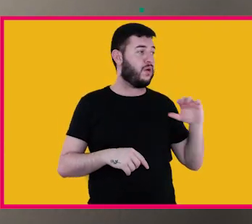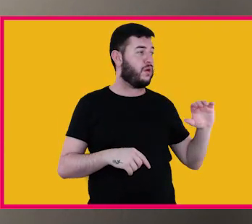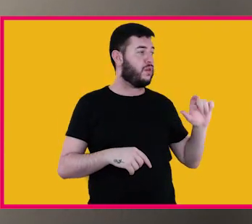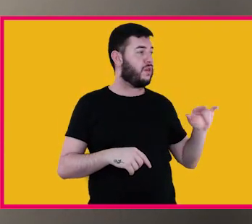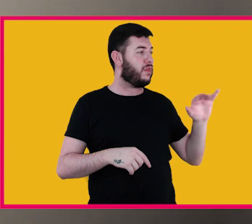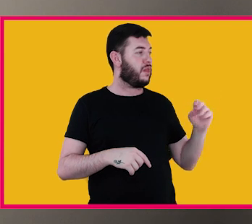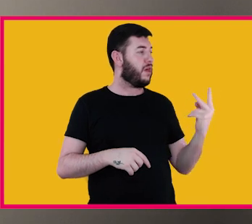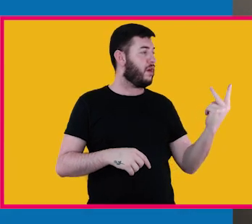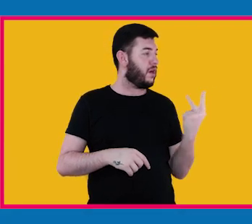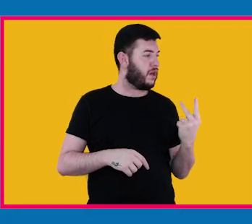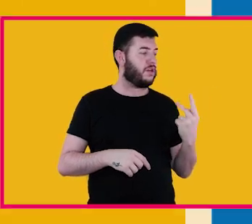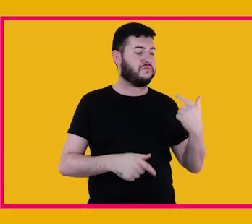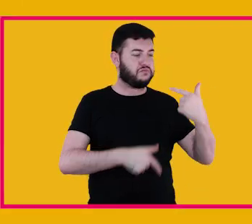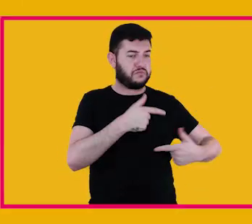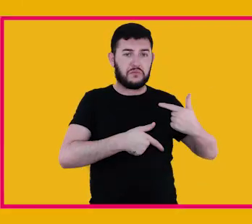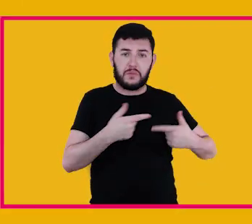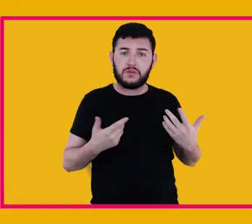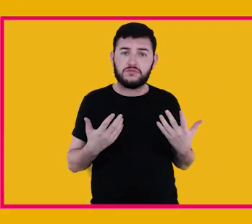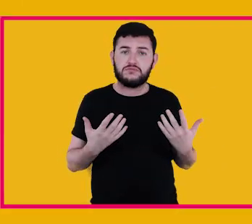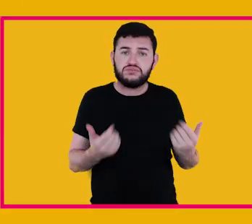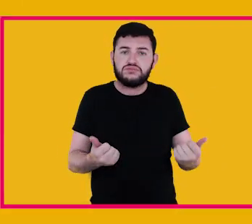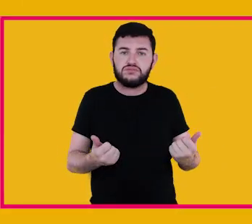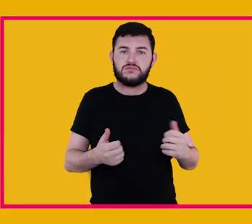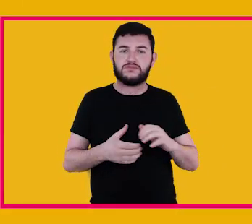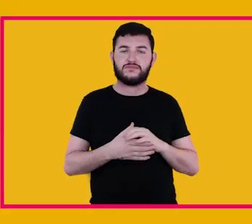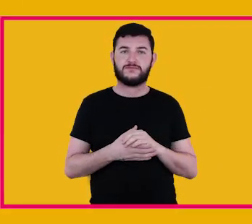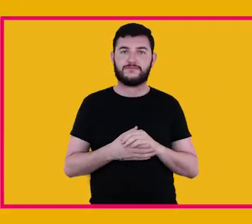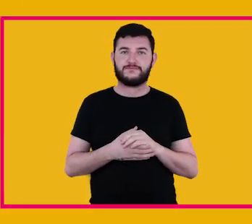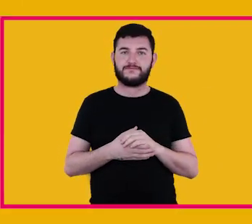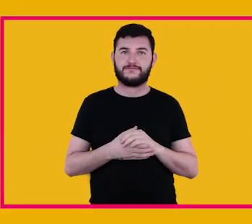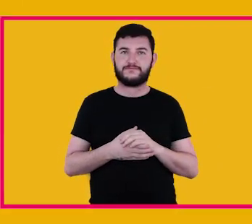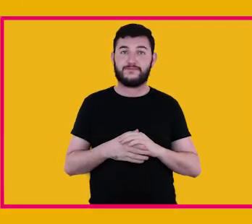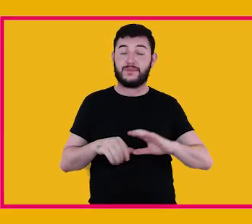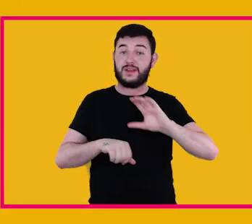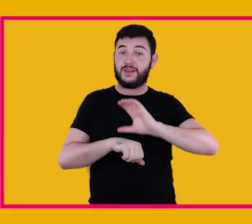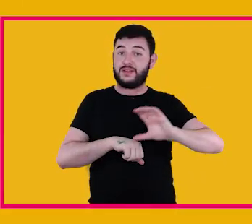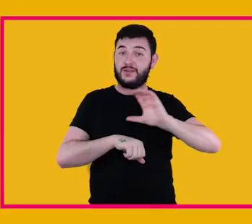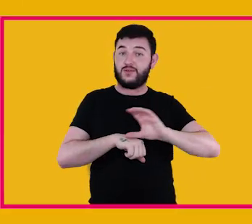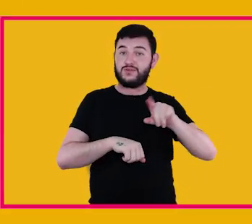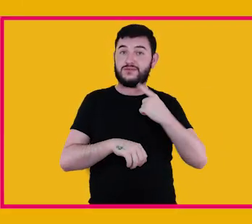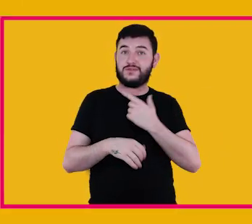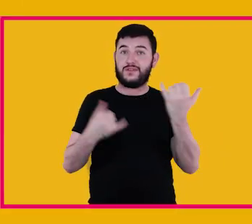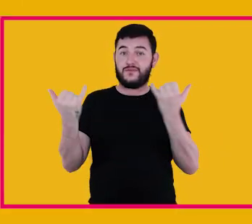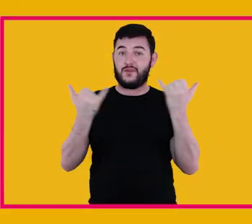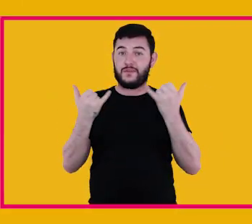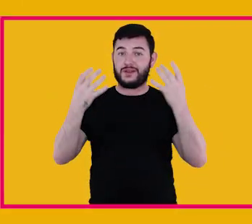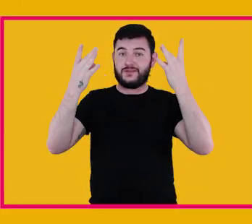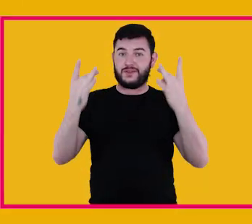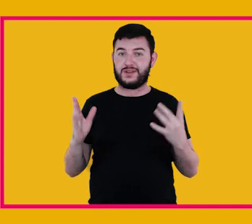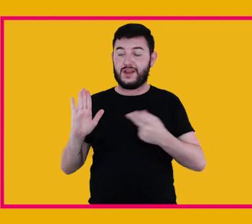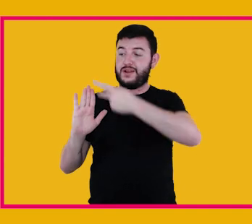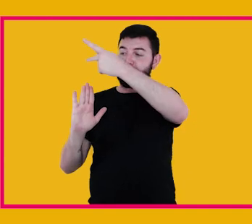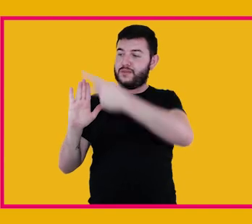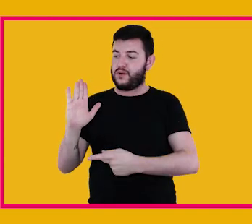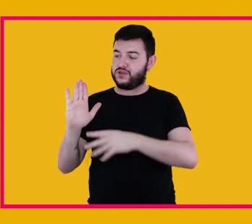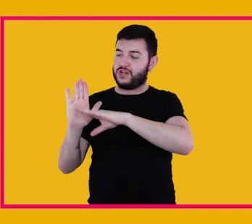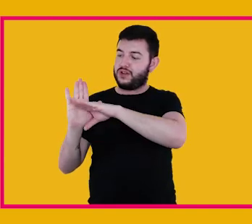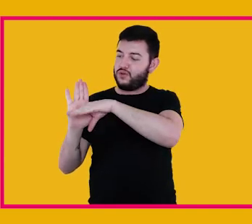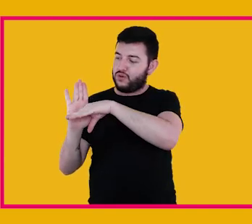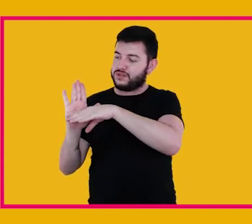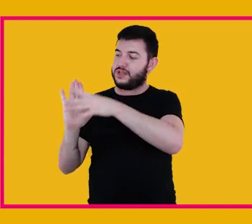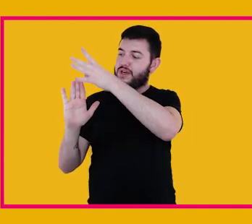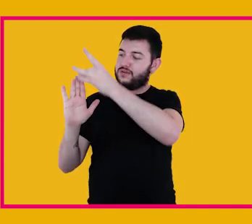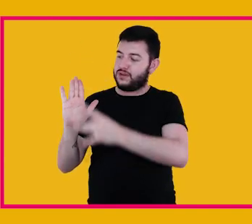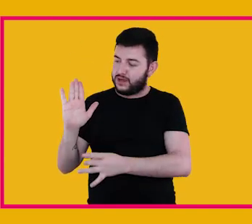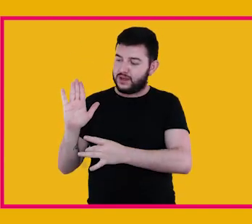de encarar esse desafio. Nesse módulo, nós vamos conhecer o conceito do projeto, detalhar as características de cada módulo que compõe o pacote de projetos